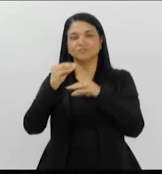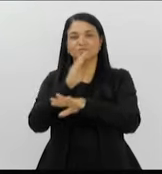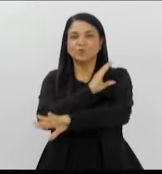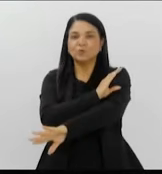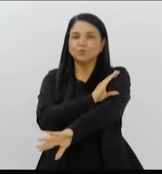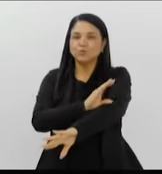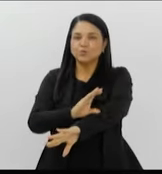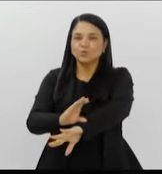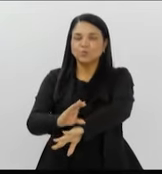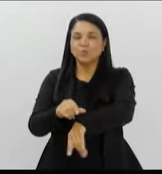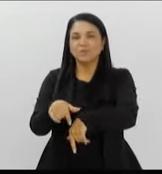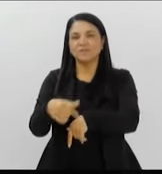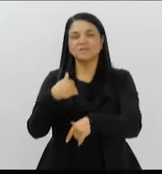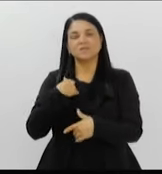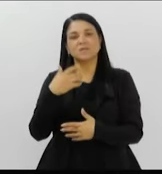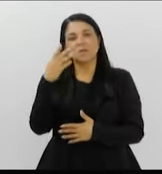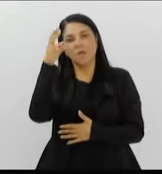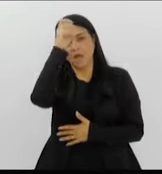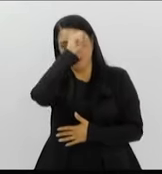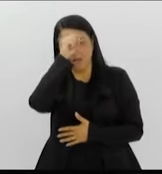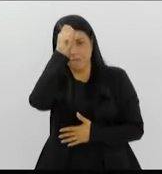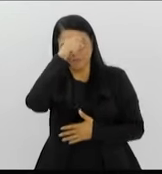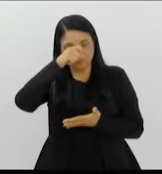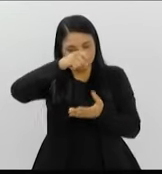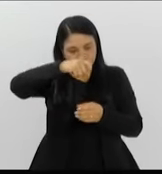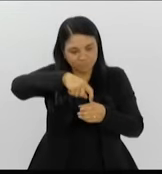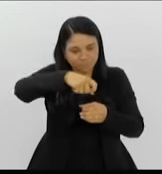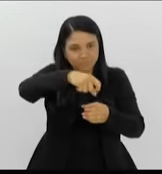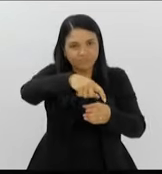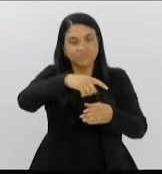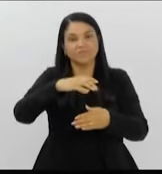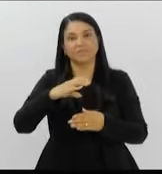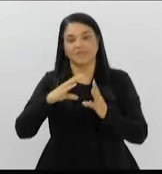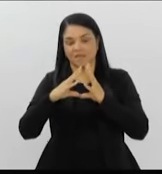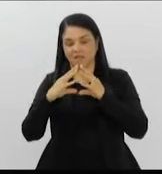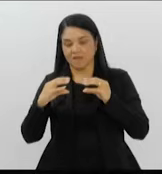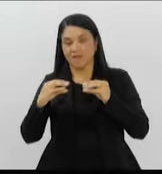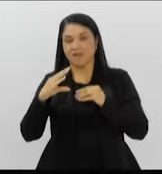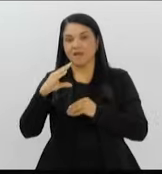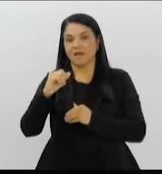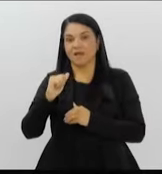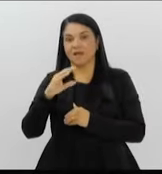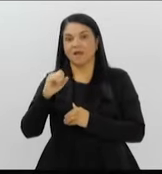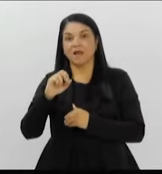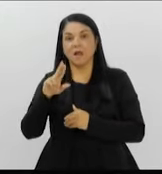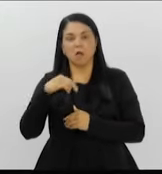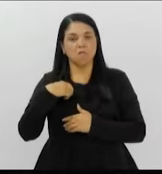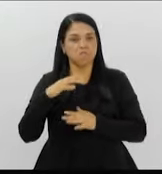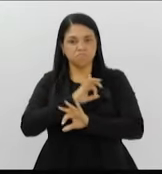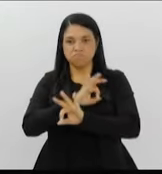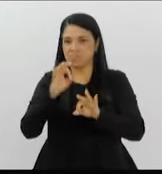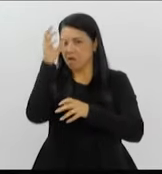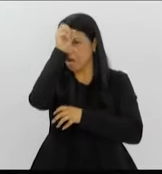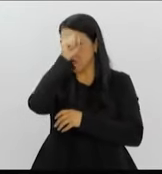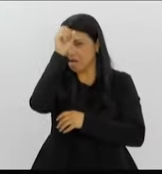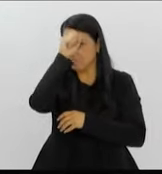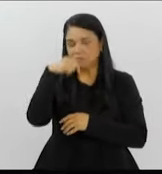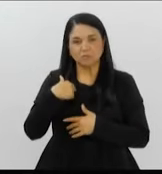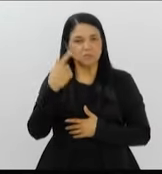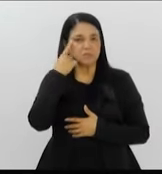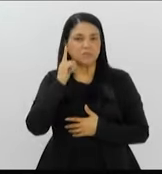eu aprendi sobre plantio de cacau na Bahia foi uma grandeza. Eu não sabia nada sobre plantio de cacau na